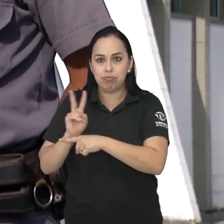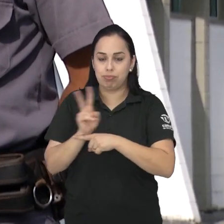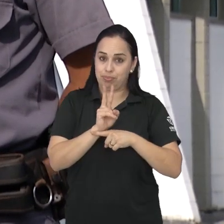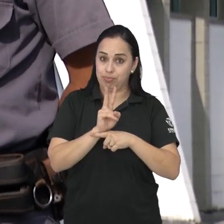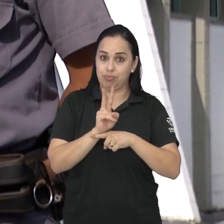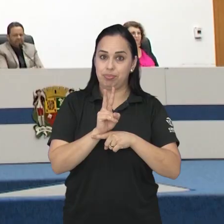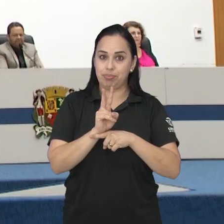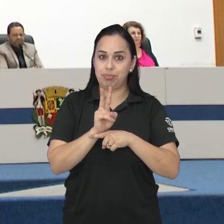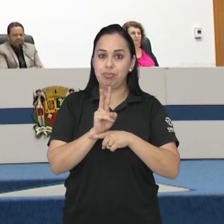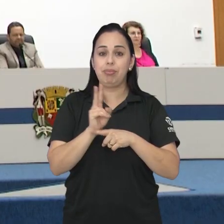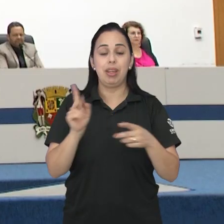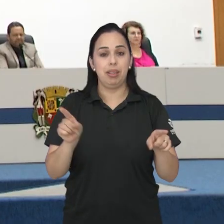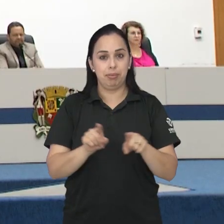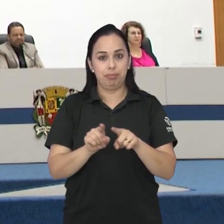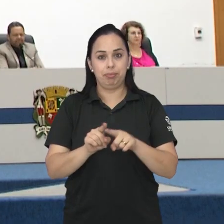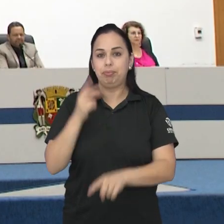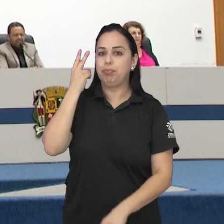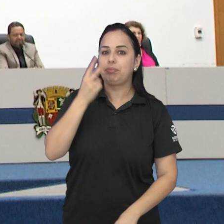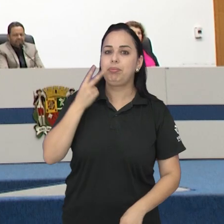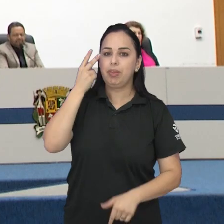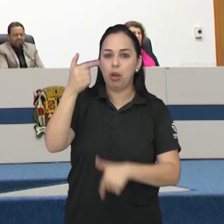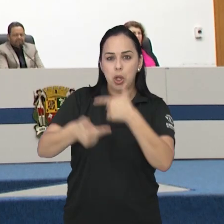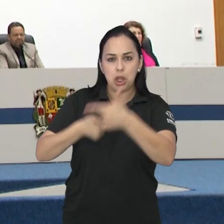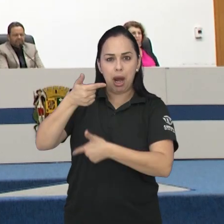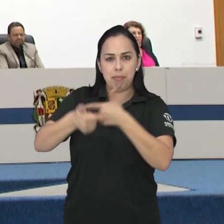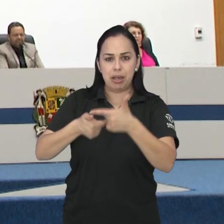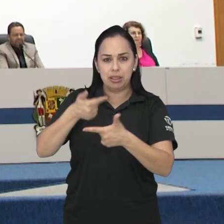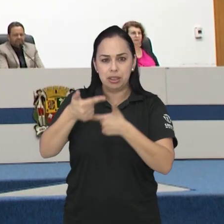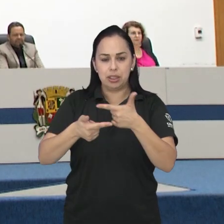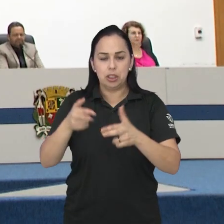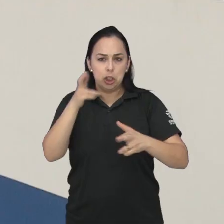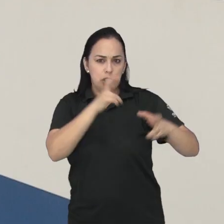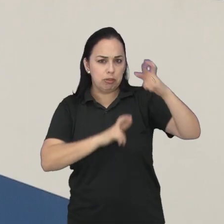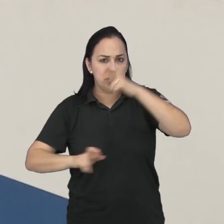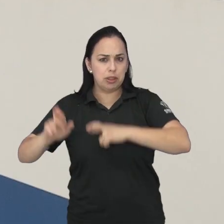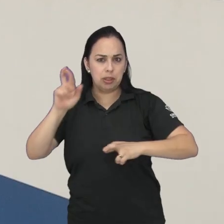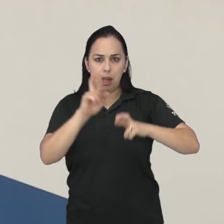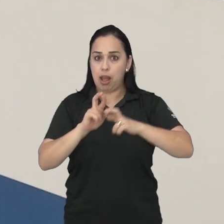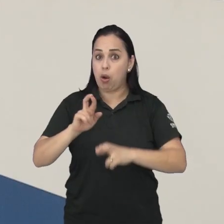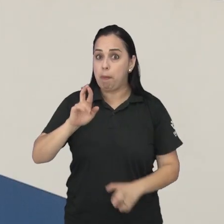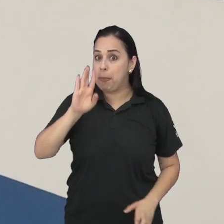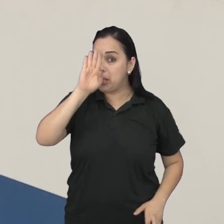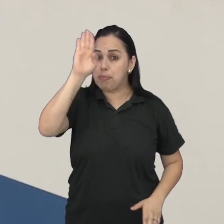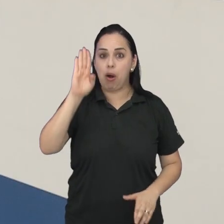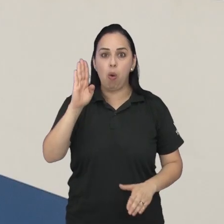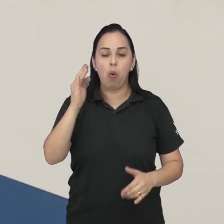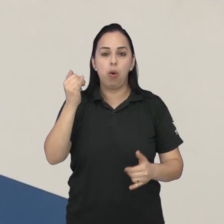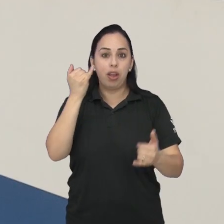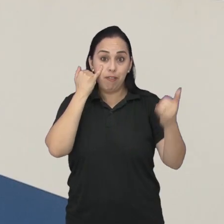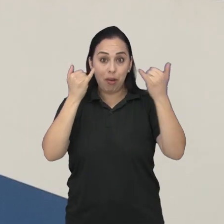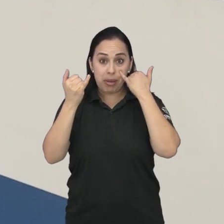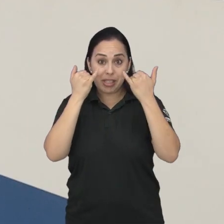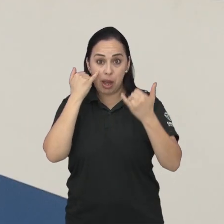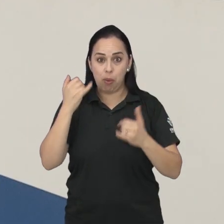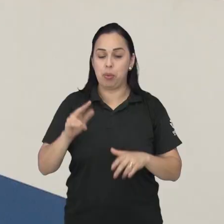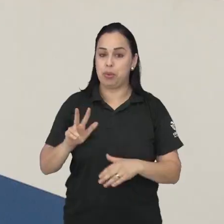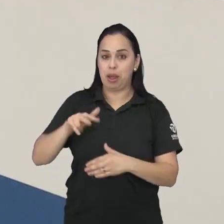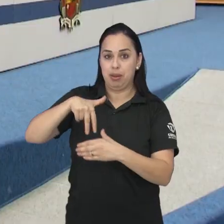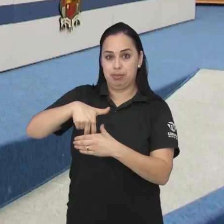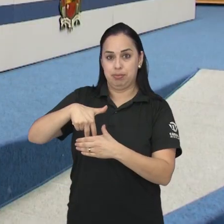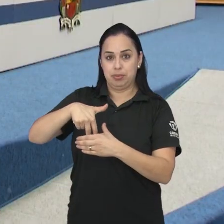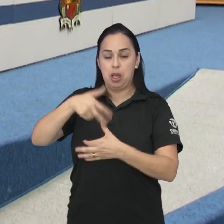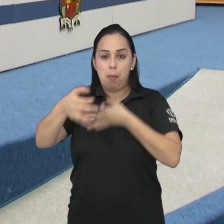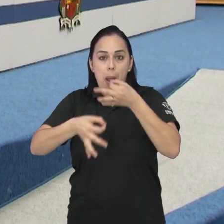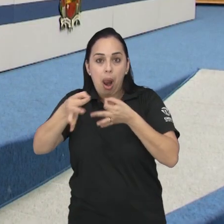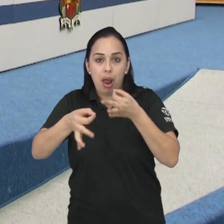ronda policial. E a atuação dos parlamentares em ações de fiscalização foi o principal assunto do Pinga Fogo,